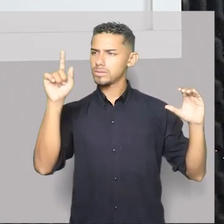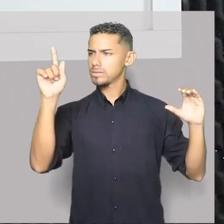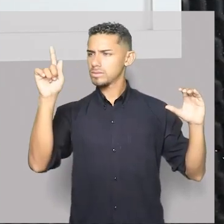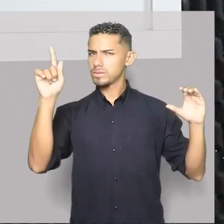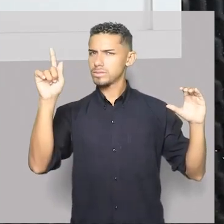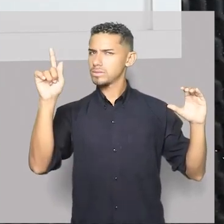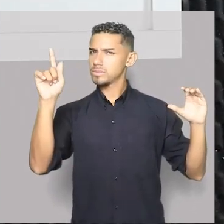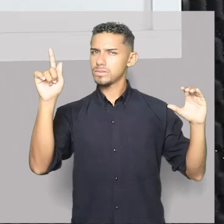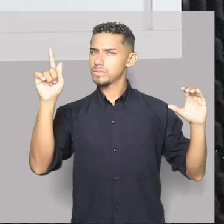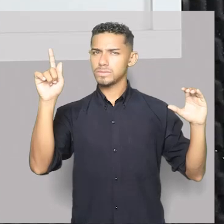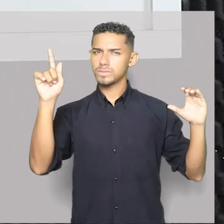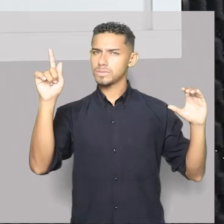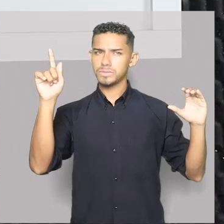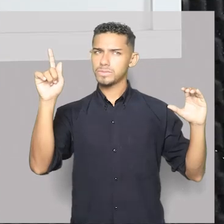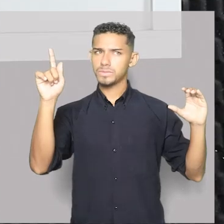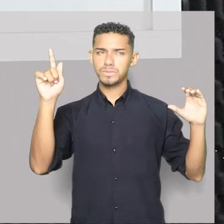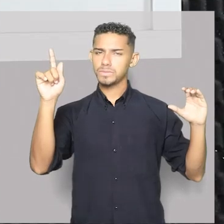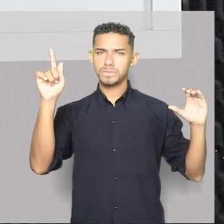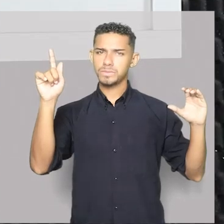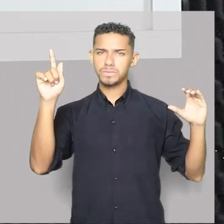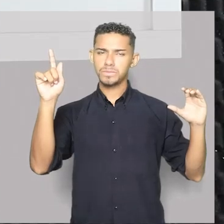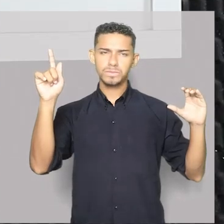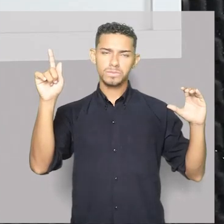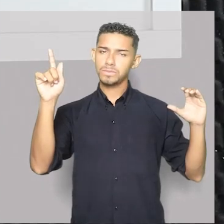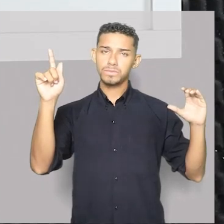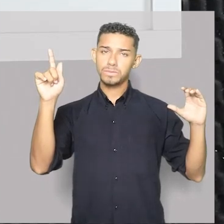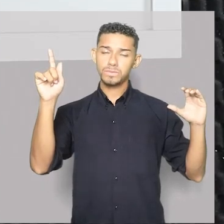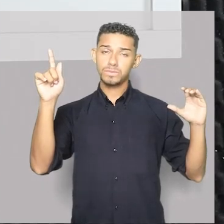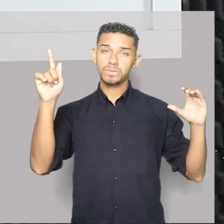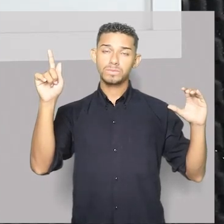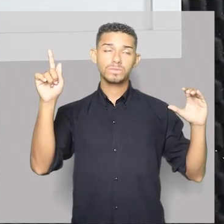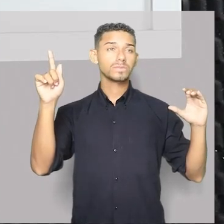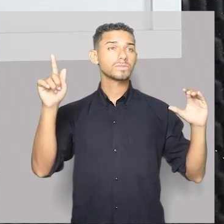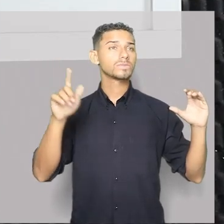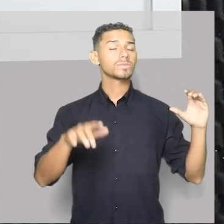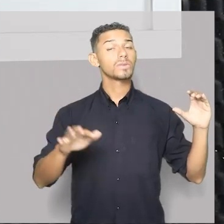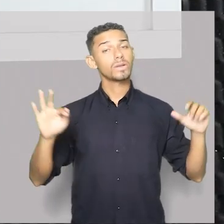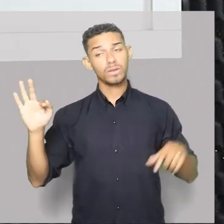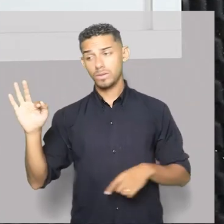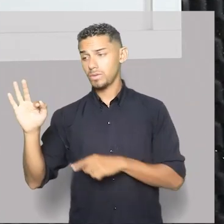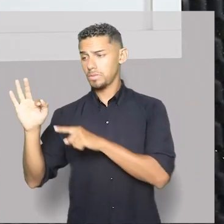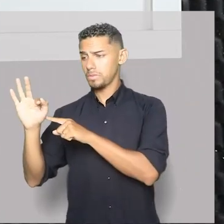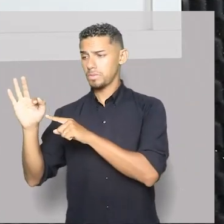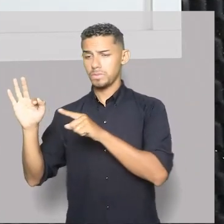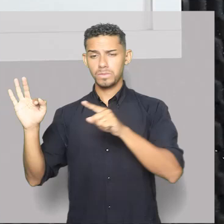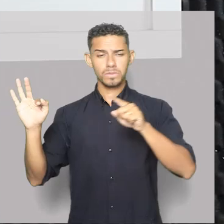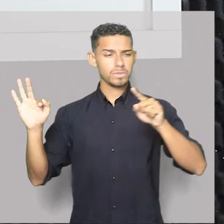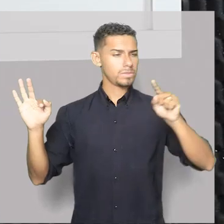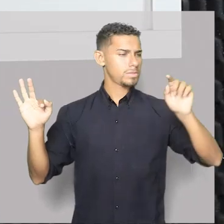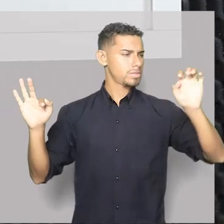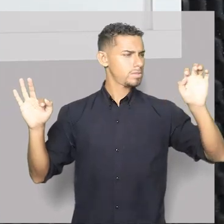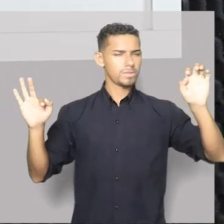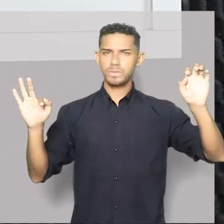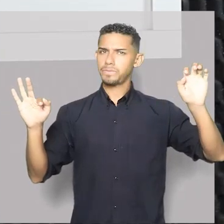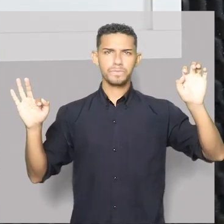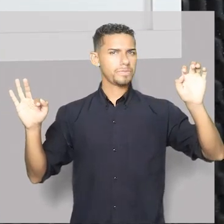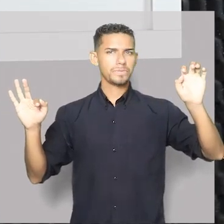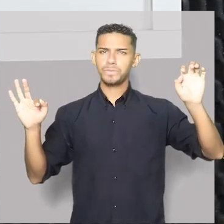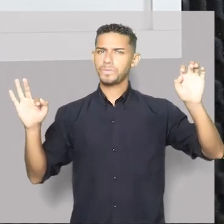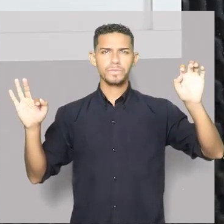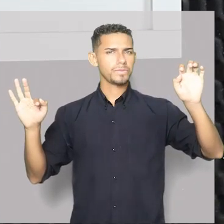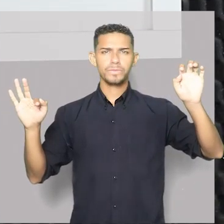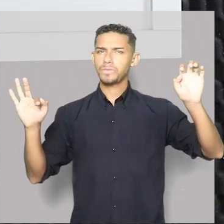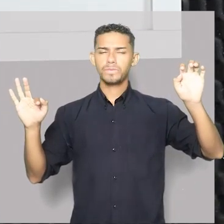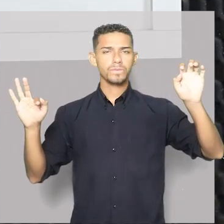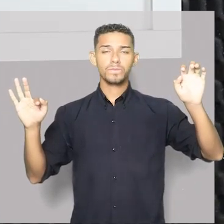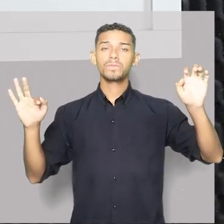é ancestral de G? Você tá vendo que não, né? O G tá lá do outro lado. Pode ser o F? O F não é